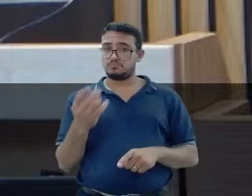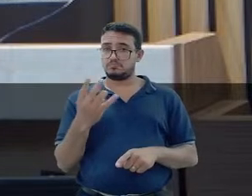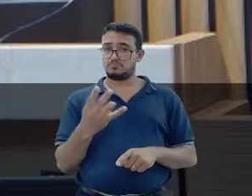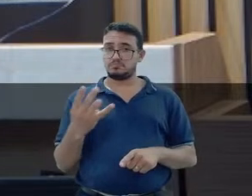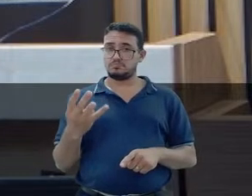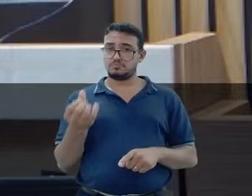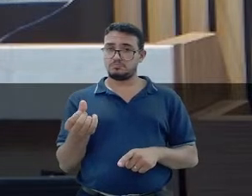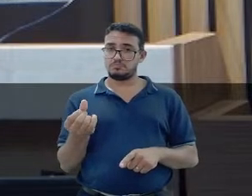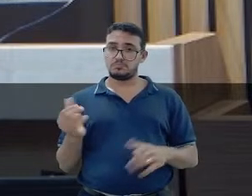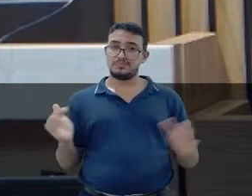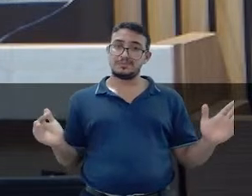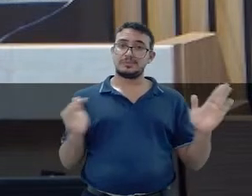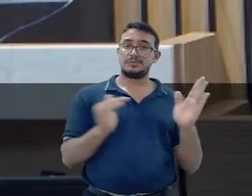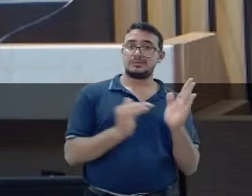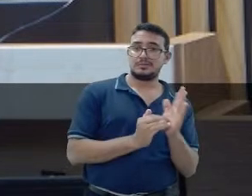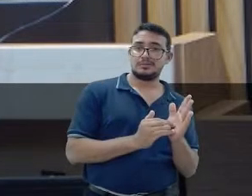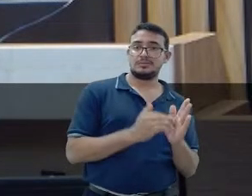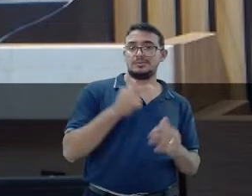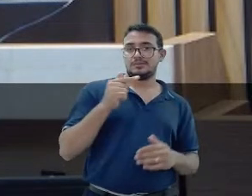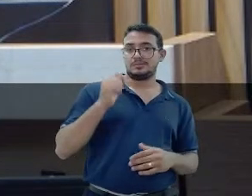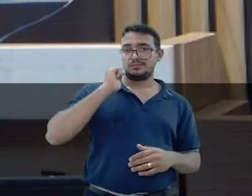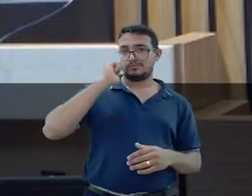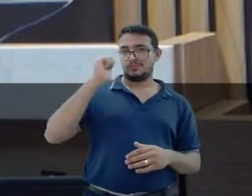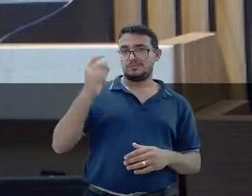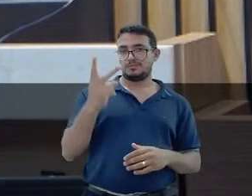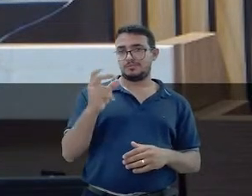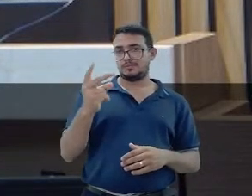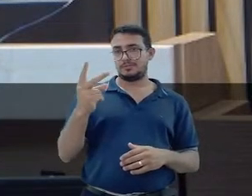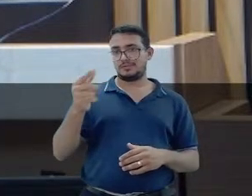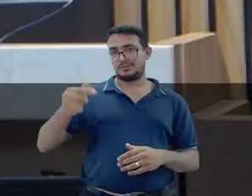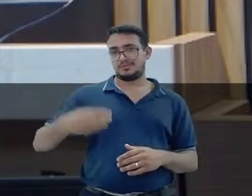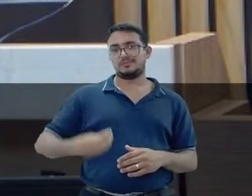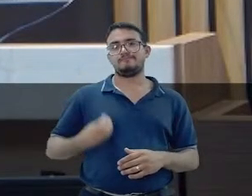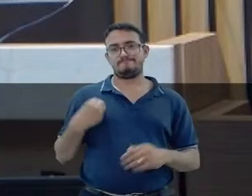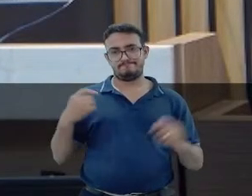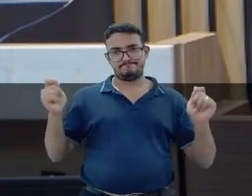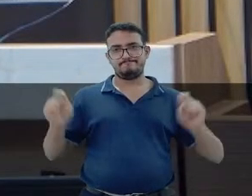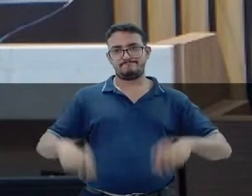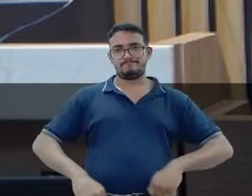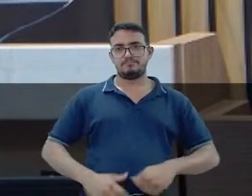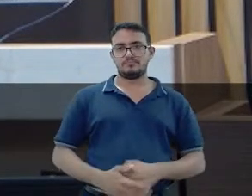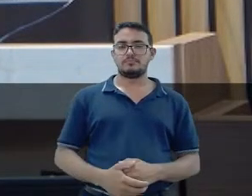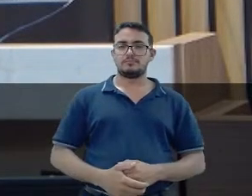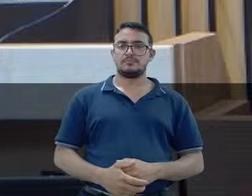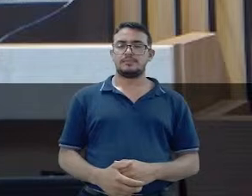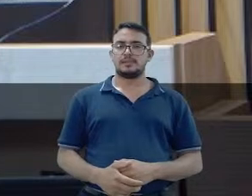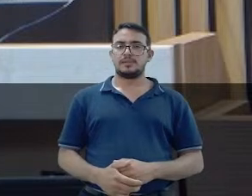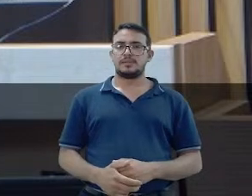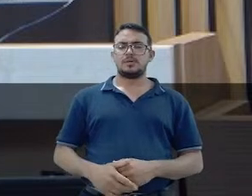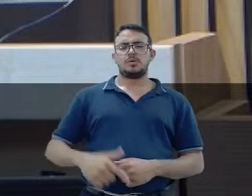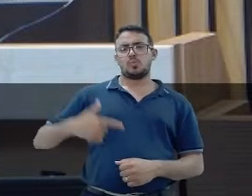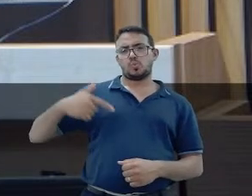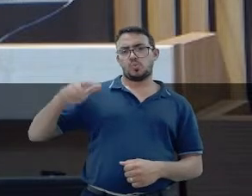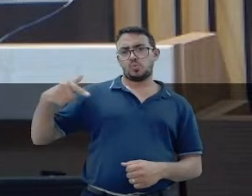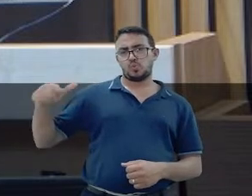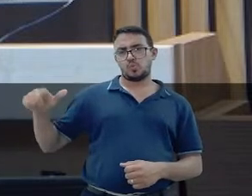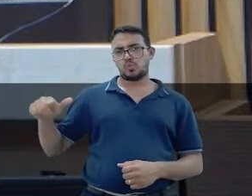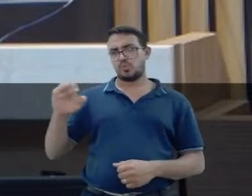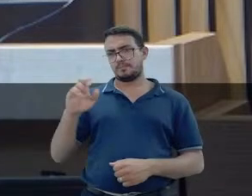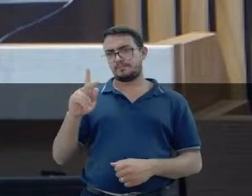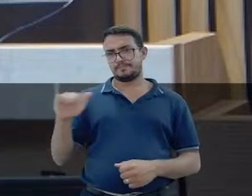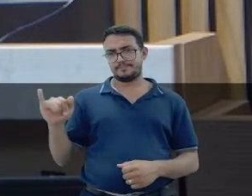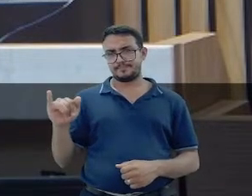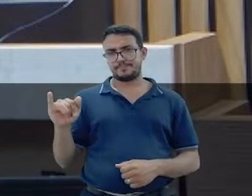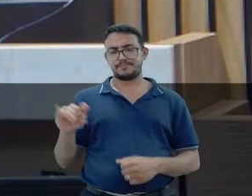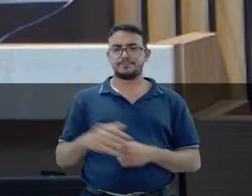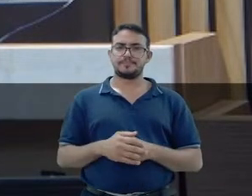26446, com validade até 7 de abril de 2027. Quanto aos demais EPIs, todos apontam